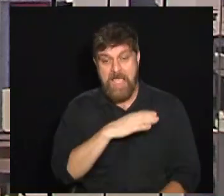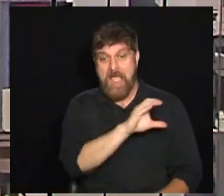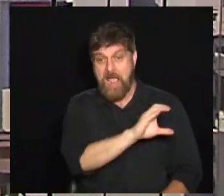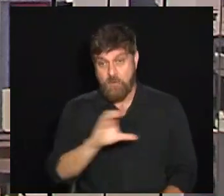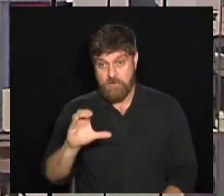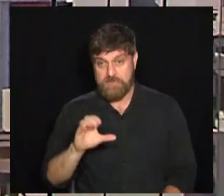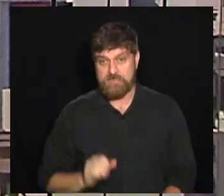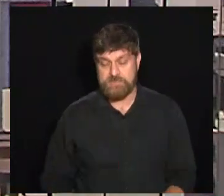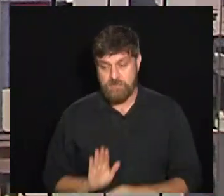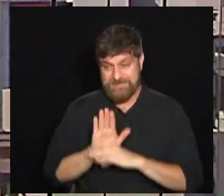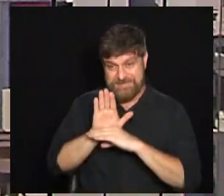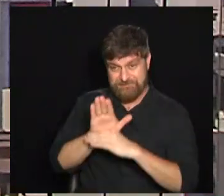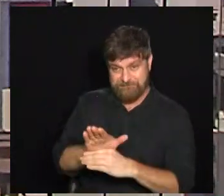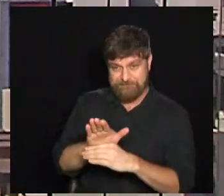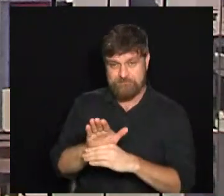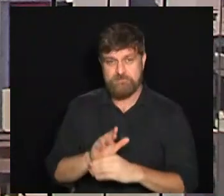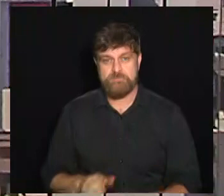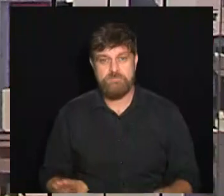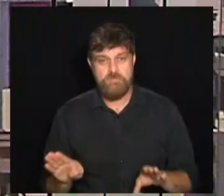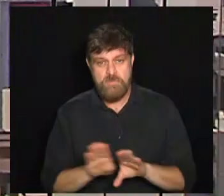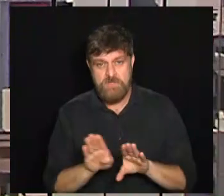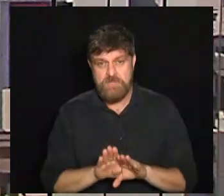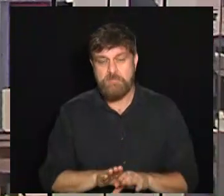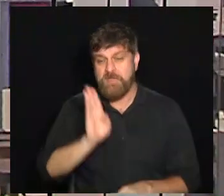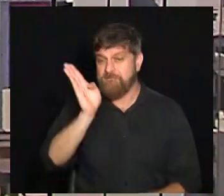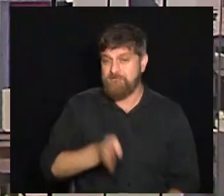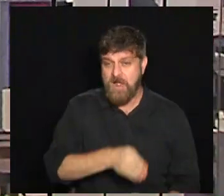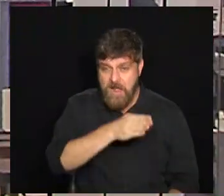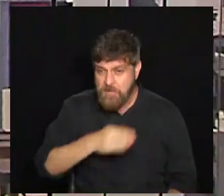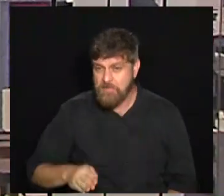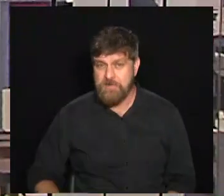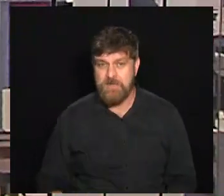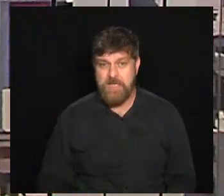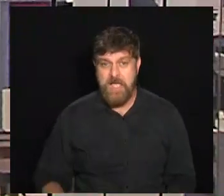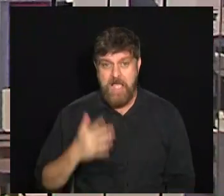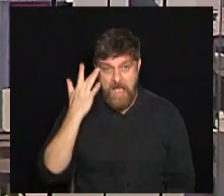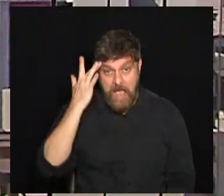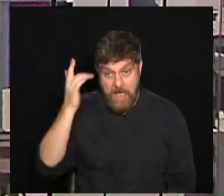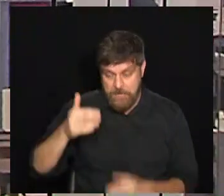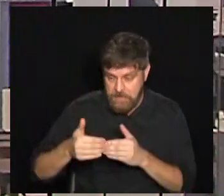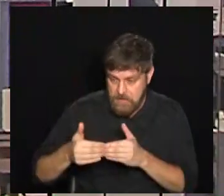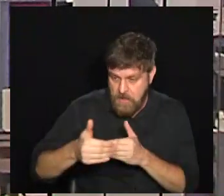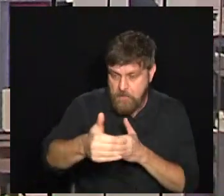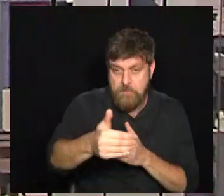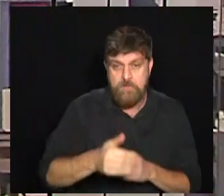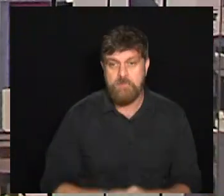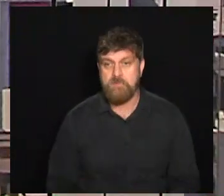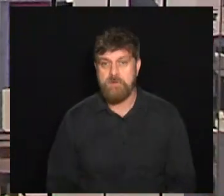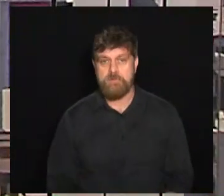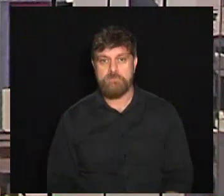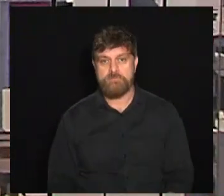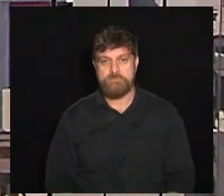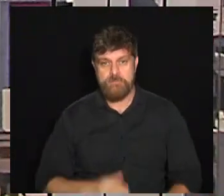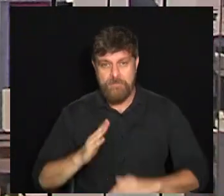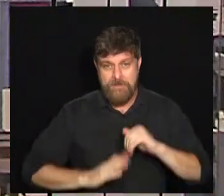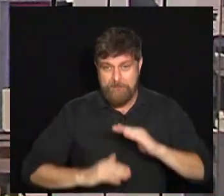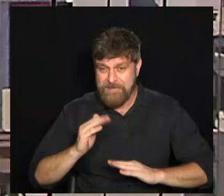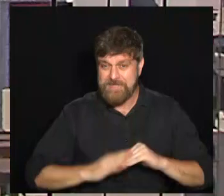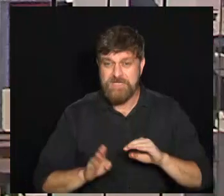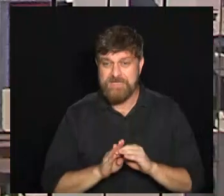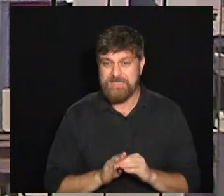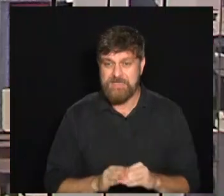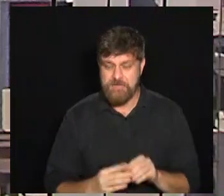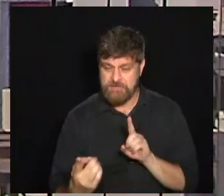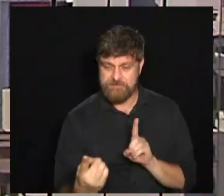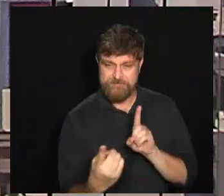de assistência. Também vai ser suspenso, a partir de amanhã, a realização de procedimentos e